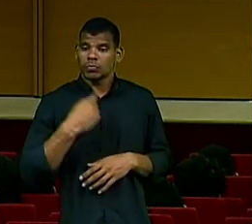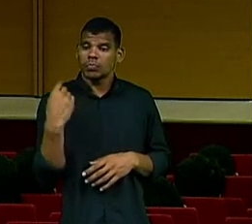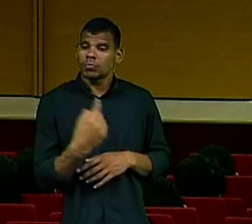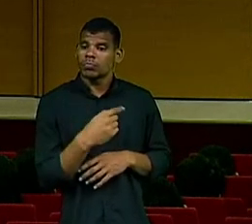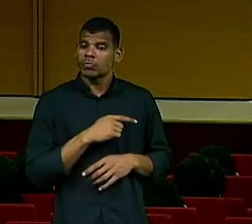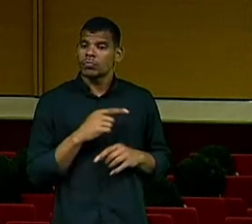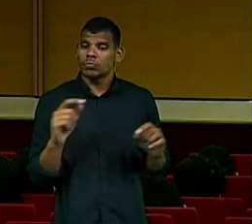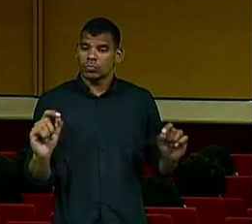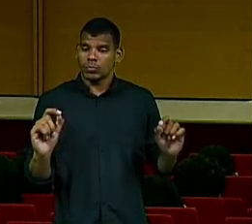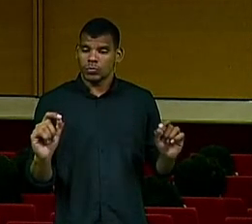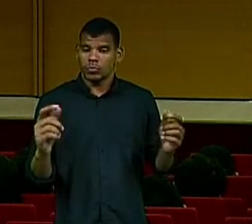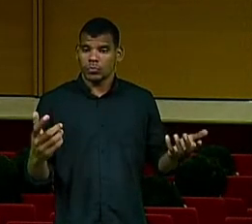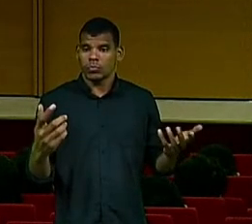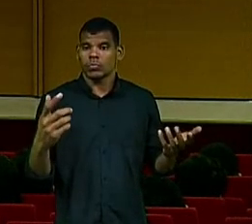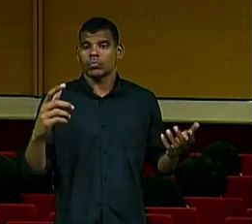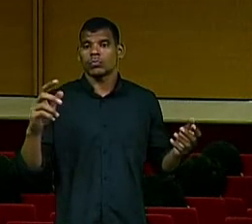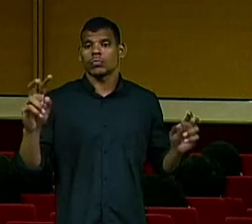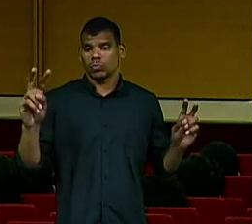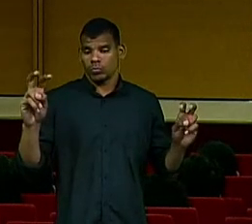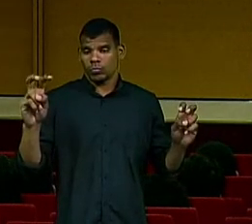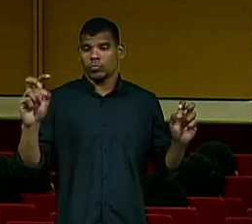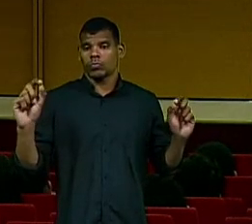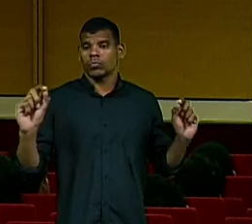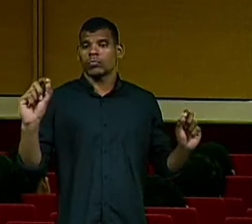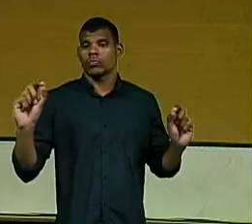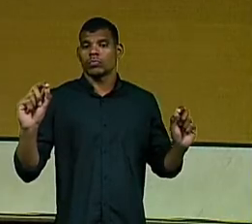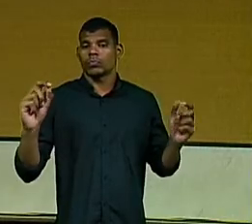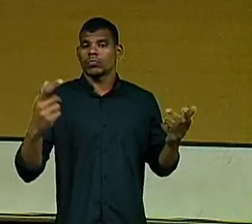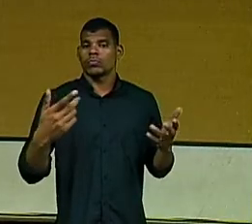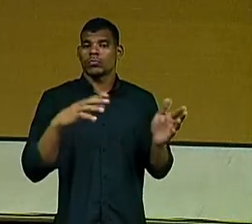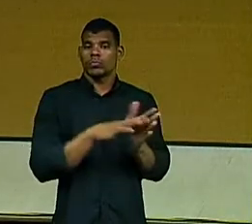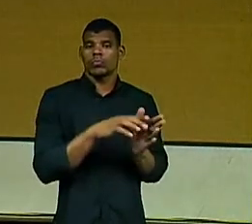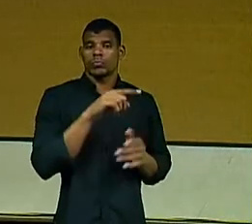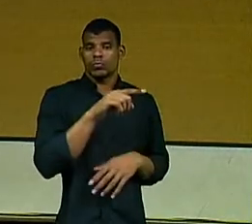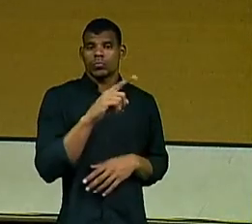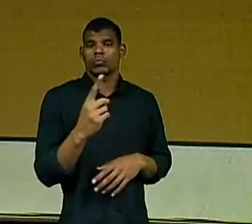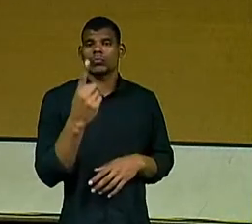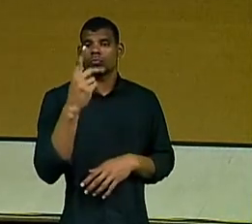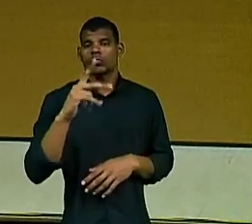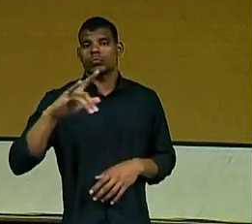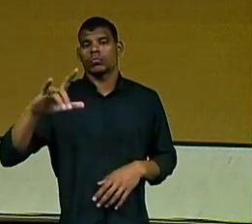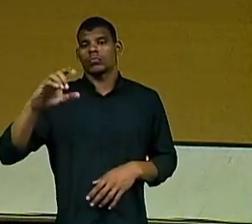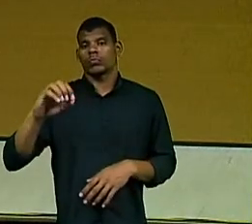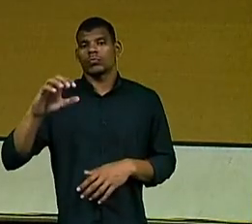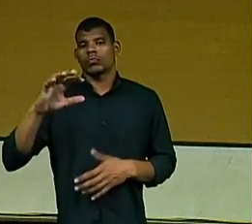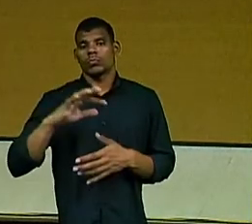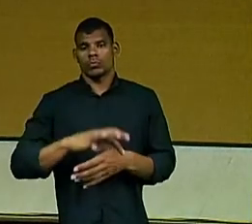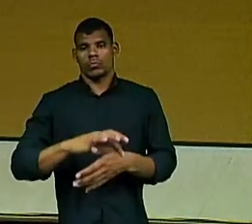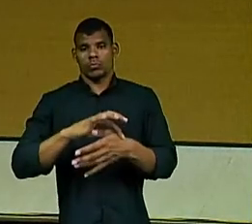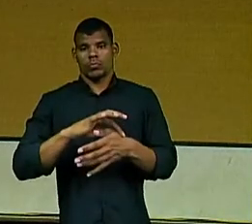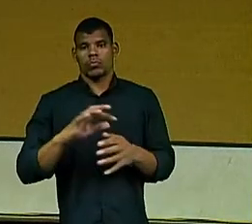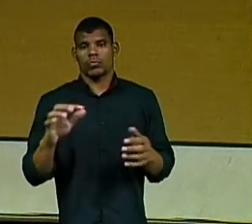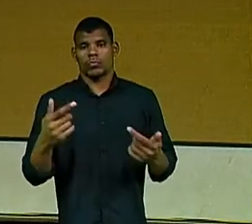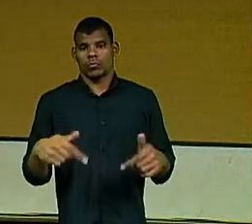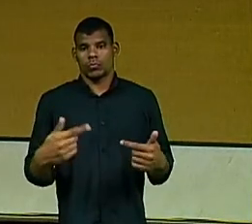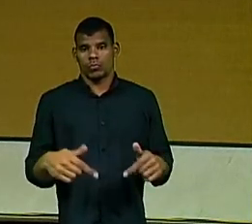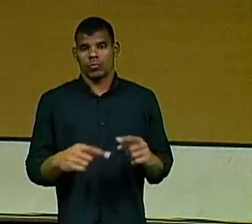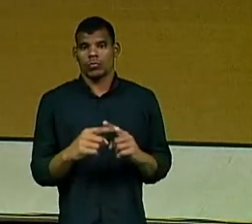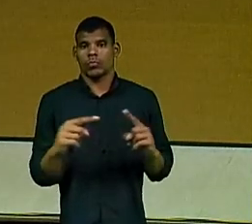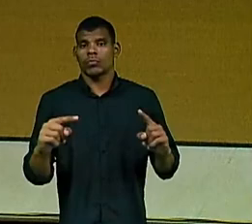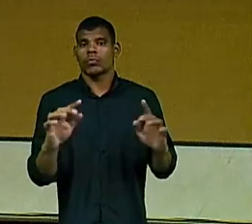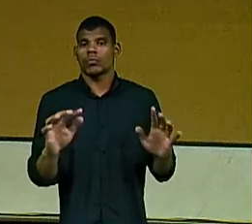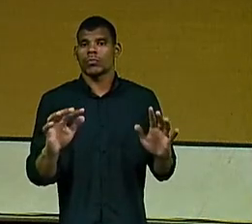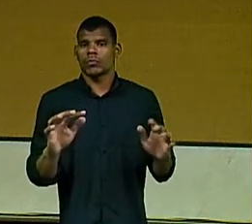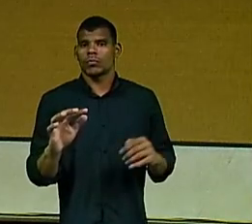essa essa questão de chegava no mercado não tinha um quilo de carne né mas tinha um negócio assim né um